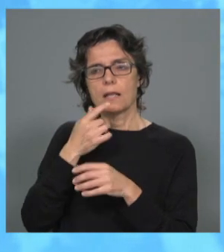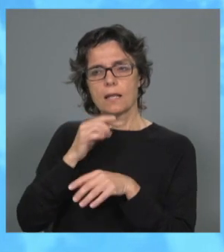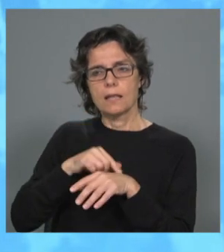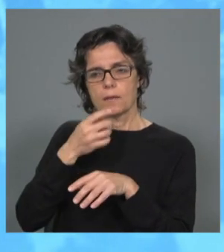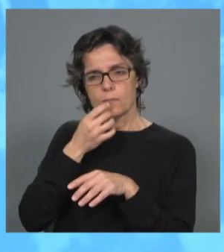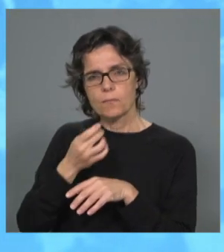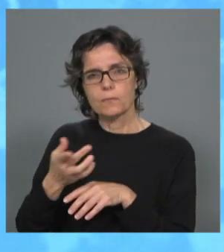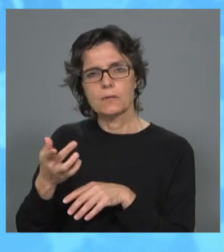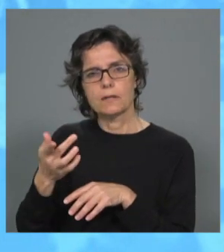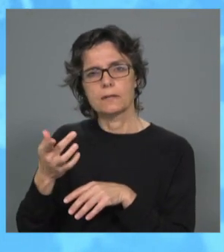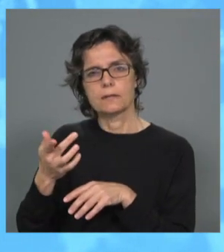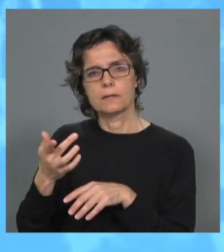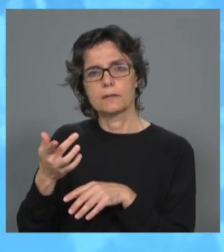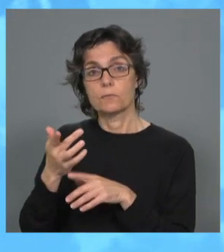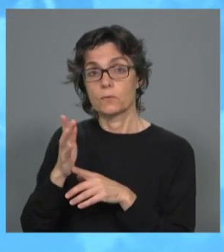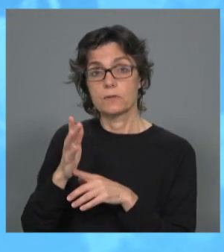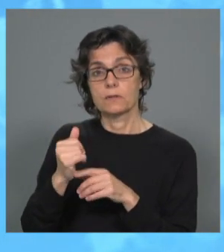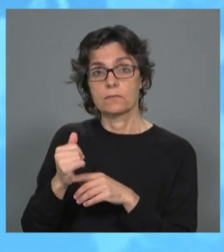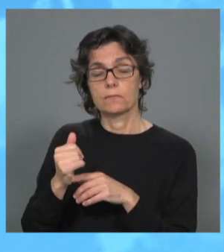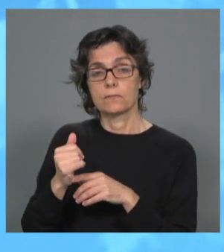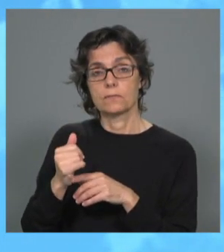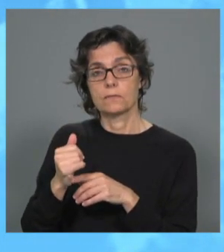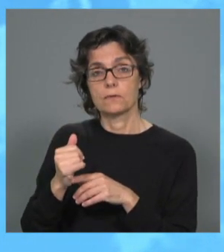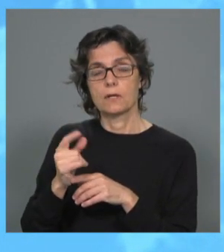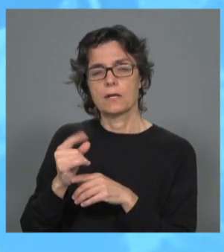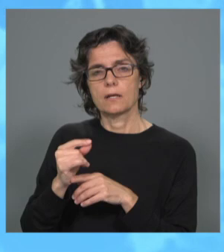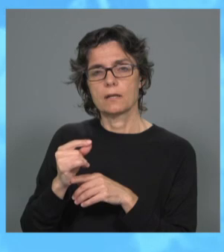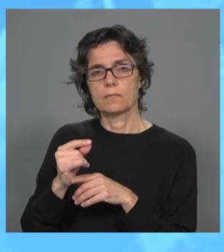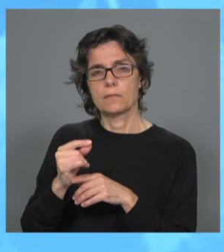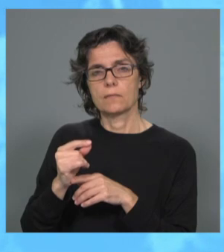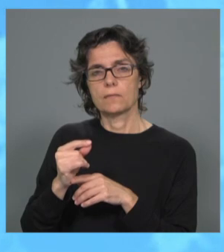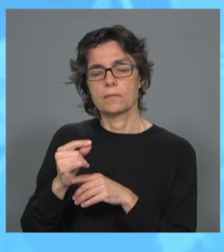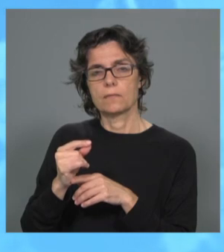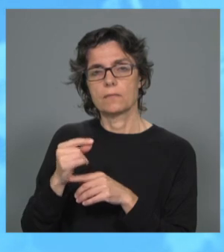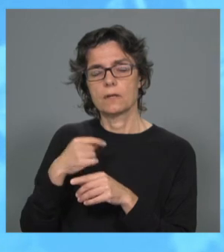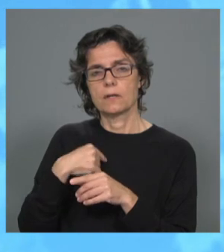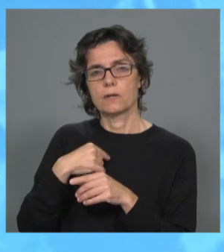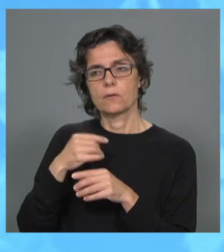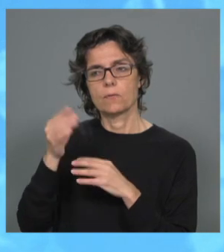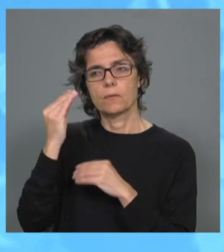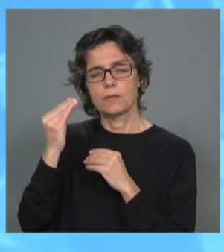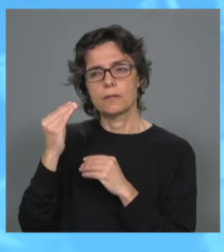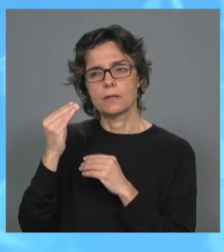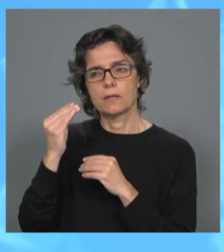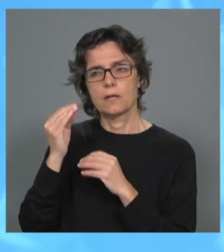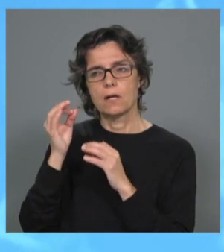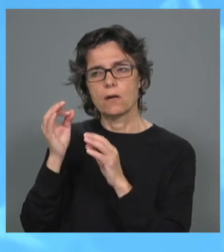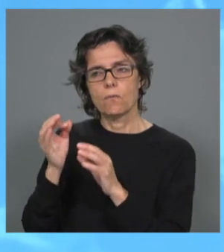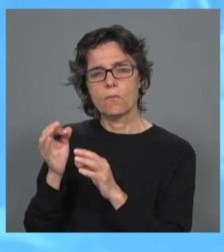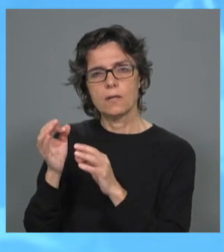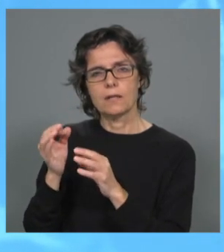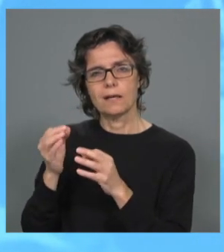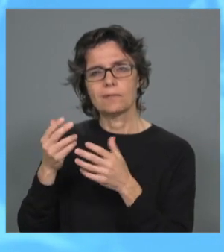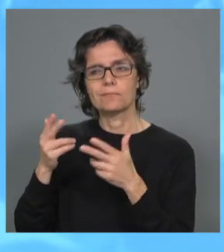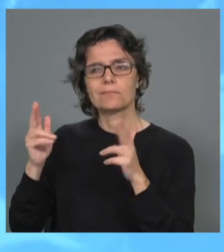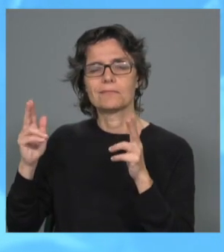a fazer as coisas que pela pessoa, a ser mais gratuita, porque o que